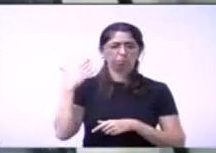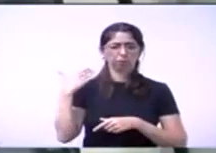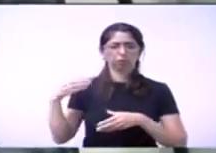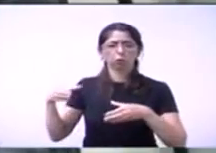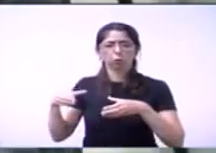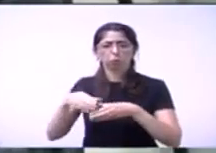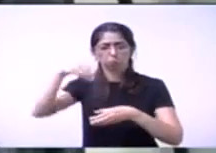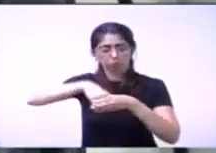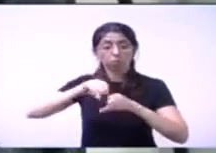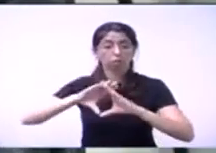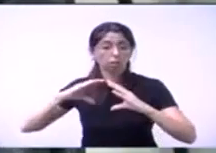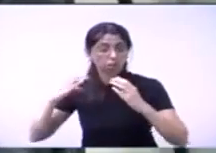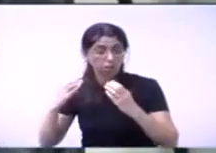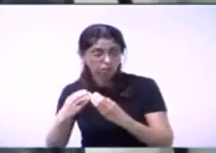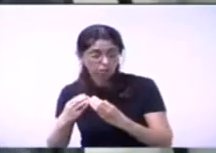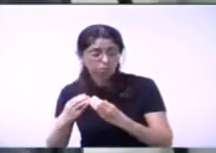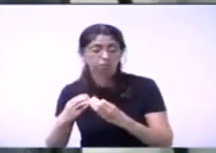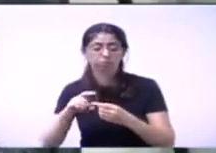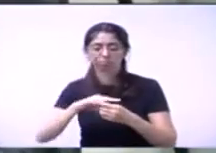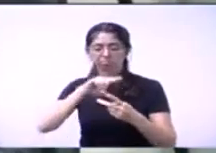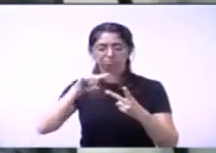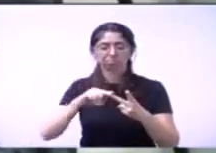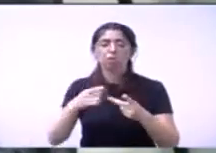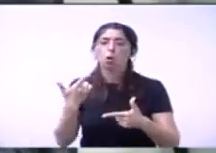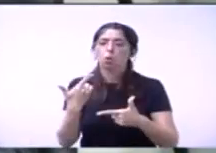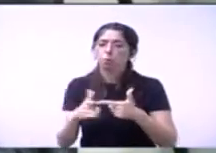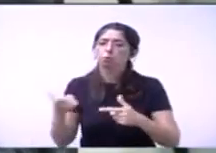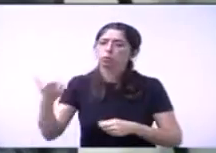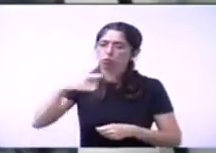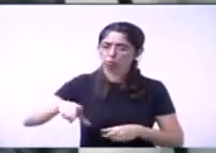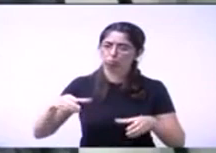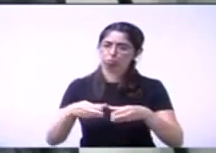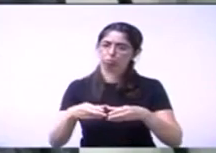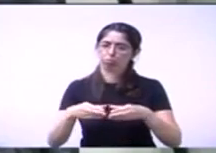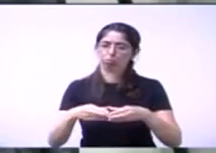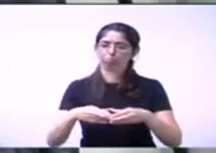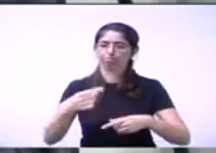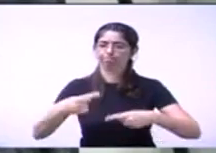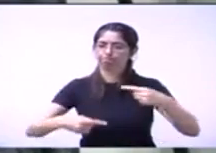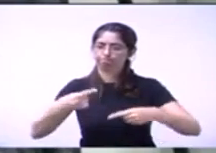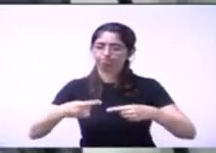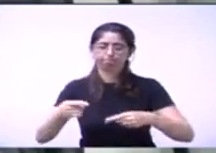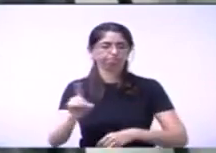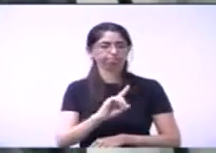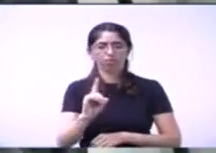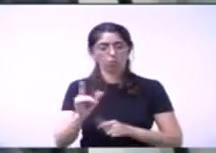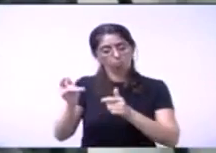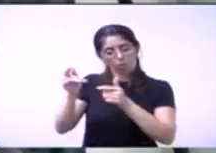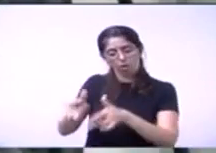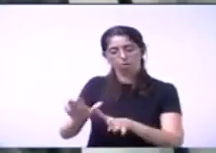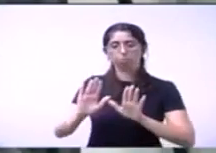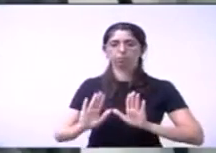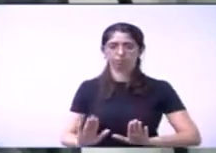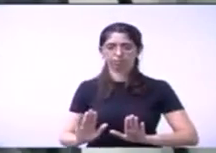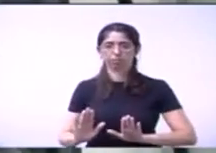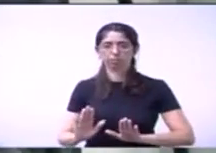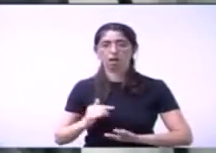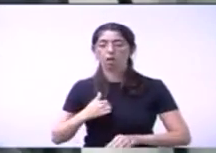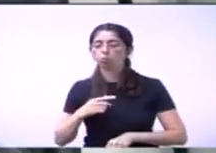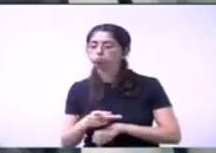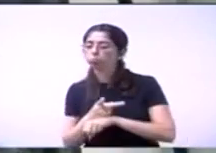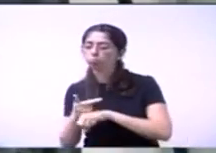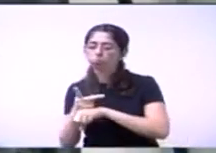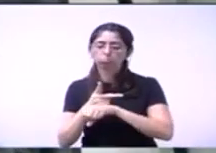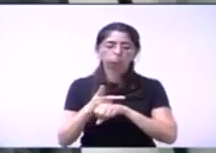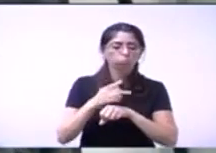recebi diversos convites que me deixaram muito contentes, de partidos de altíssima projeção, de